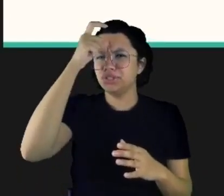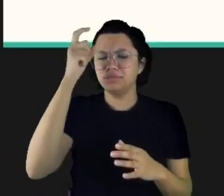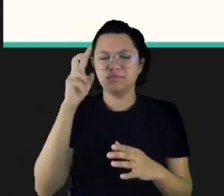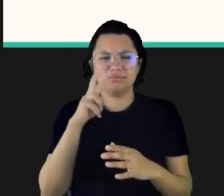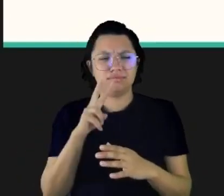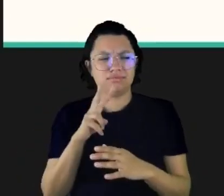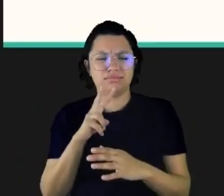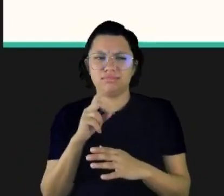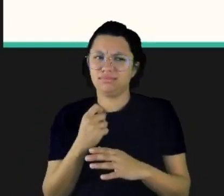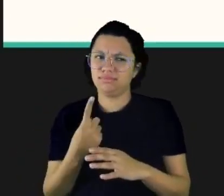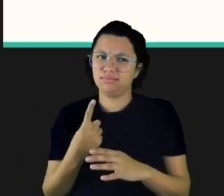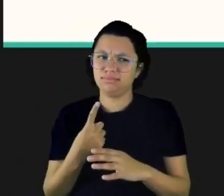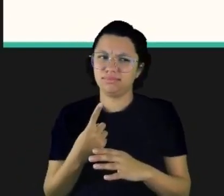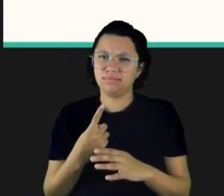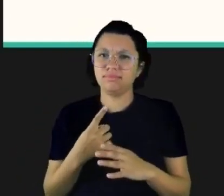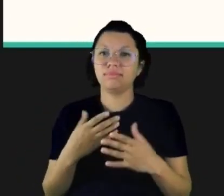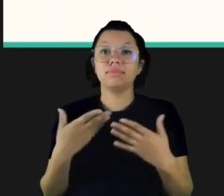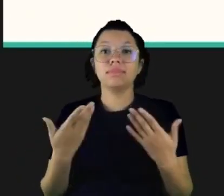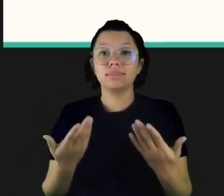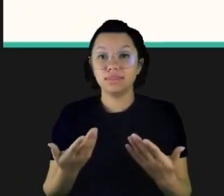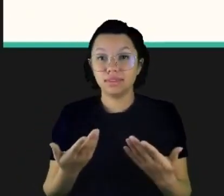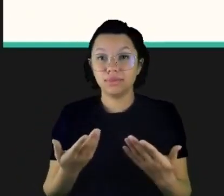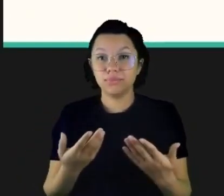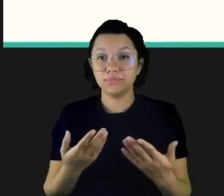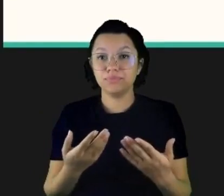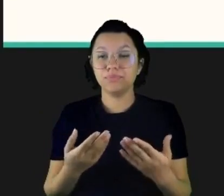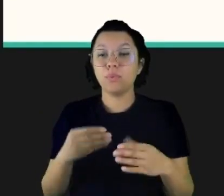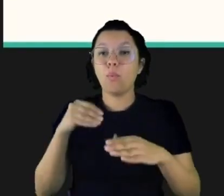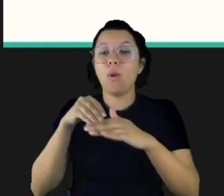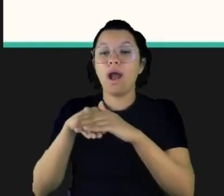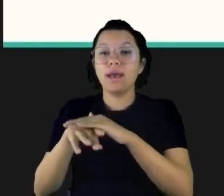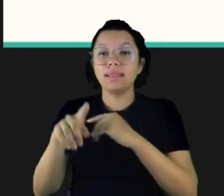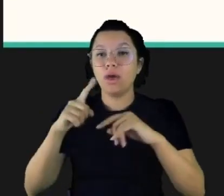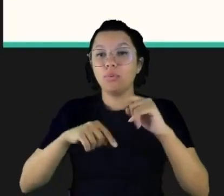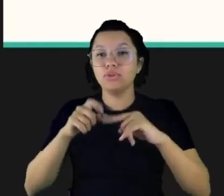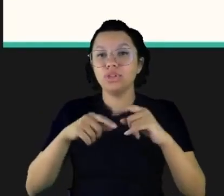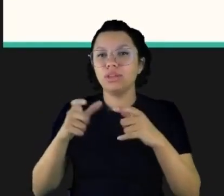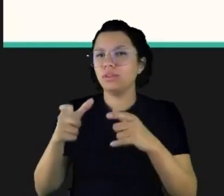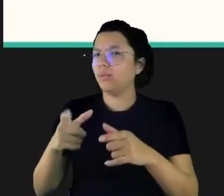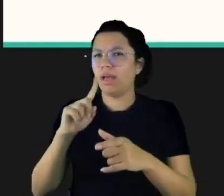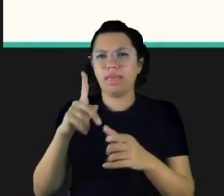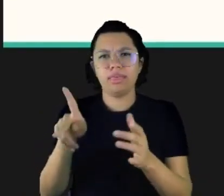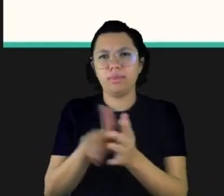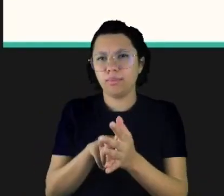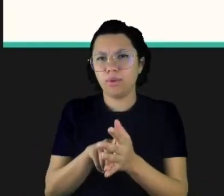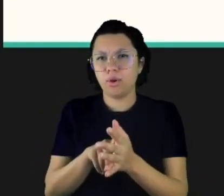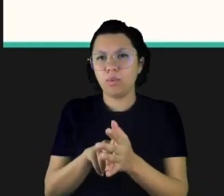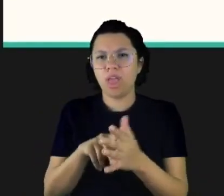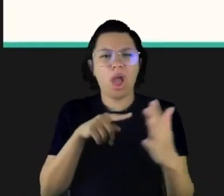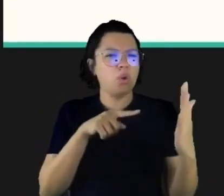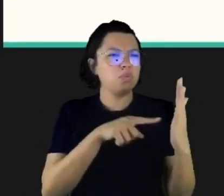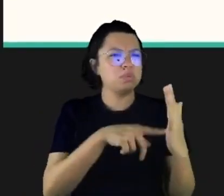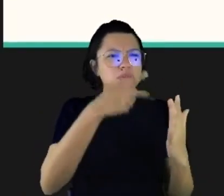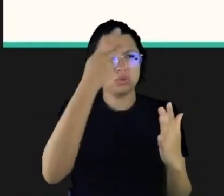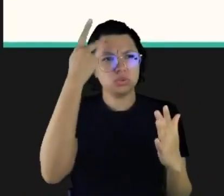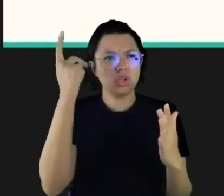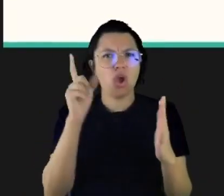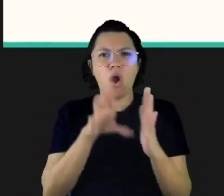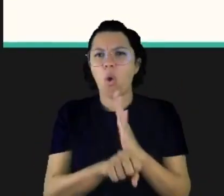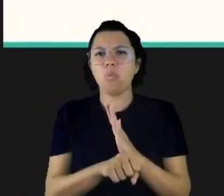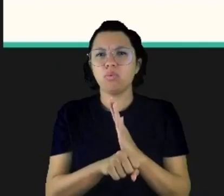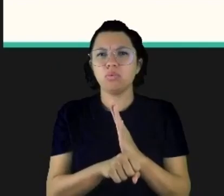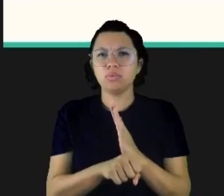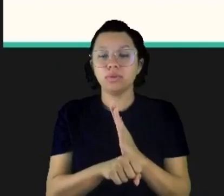Então, guardar objetos em local impróprio e acusar as pessoas de roubo é um sintoma muito comum na fase